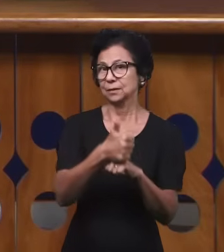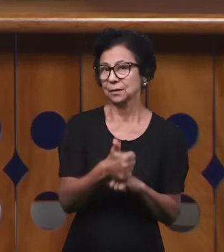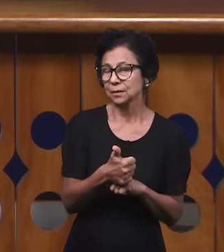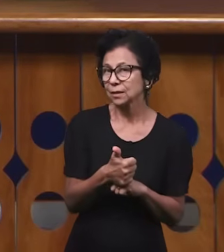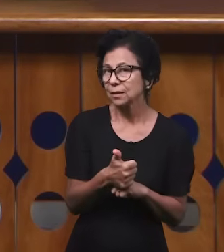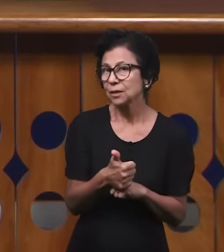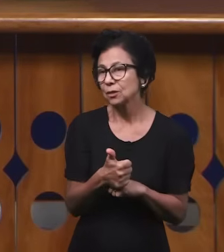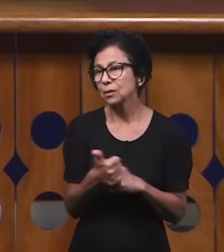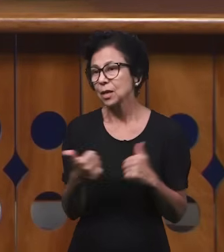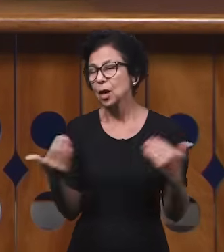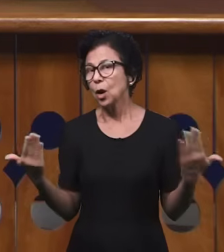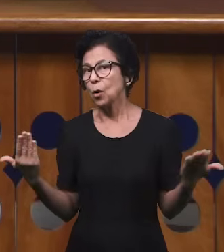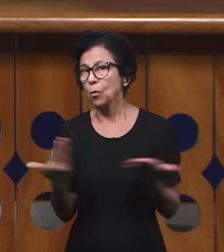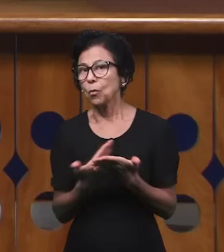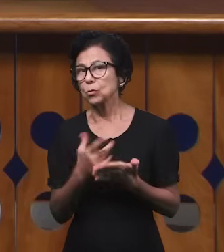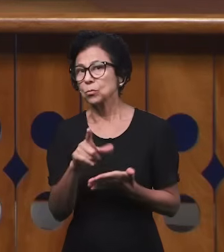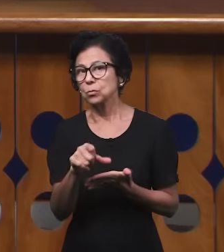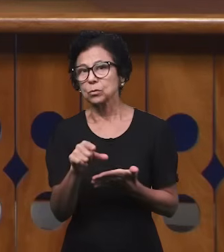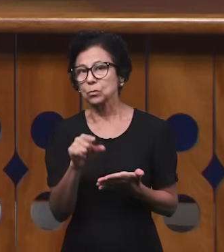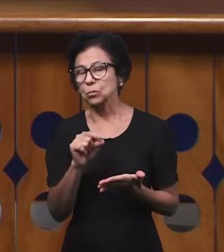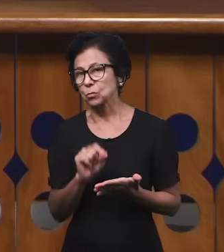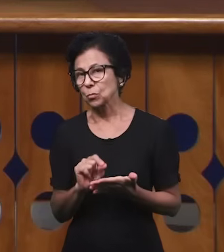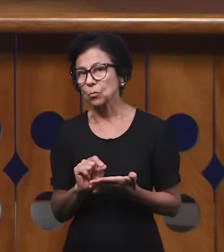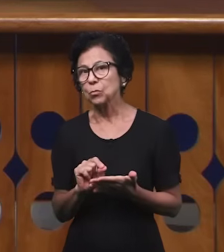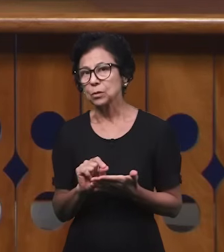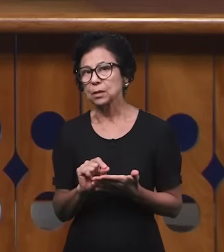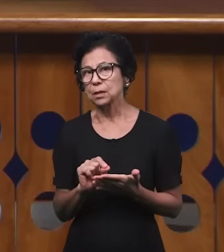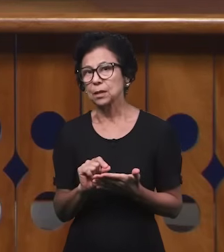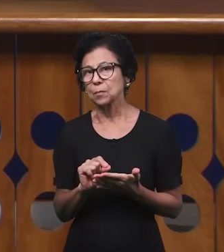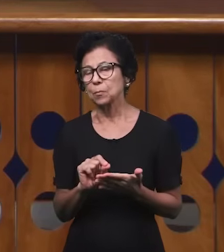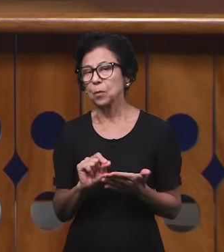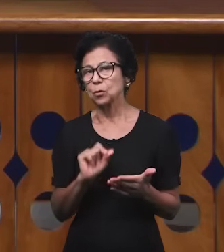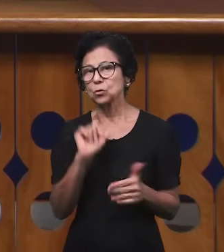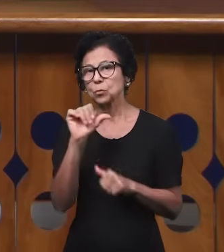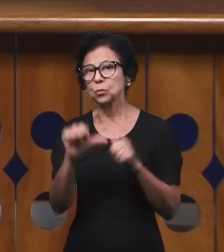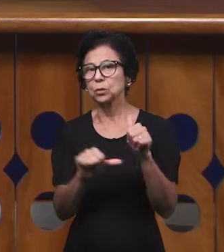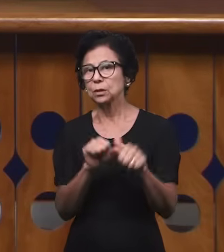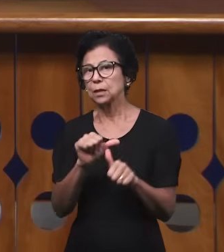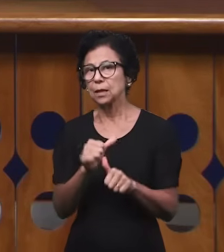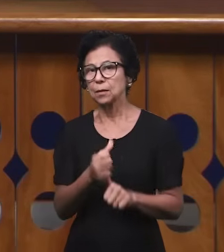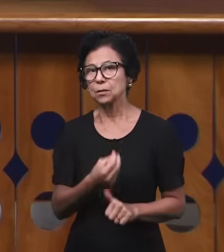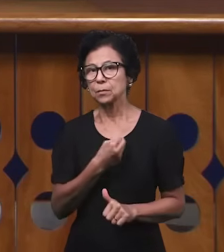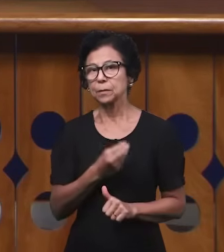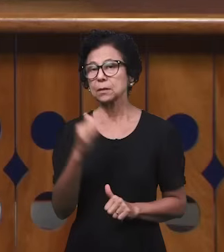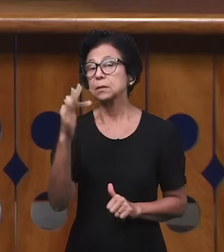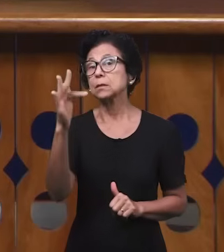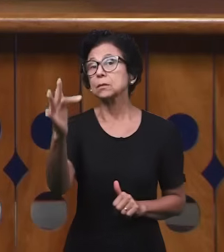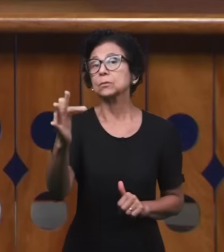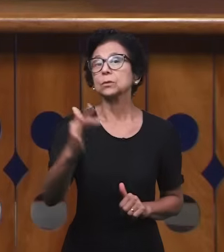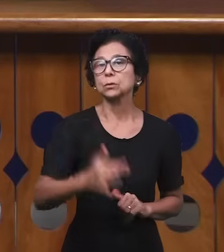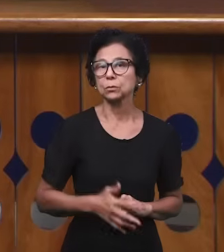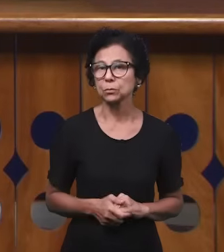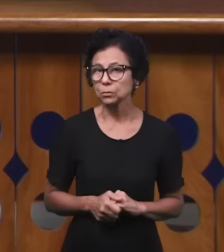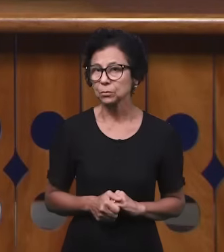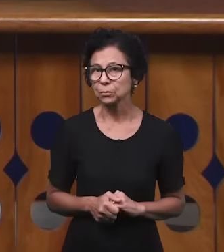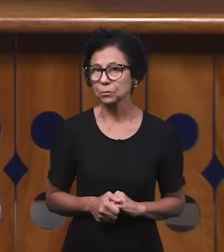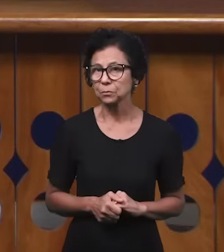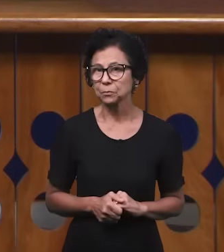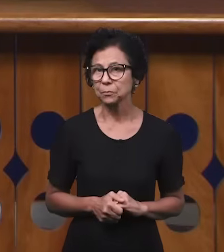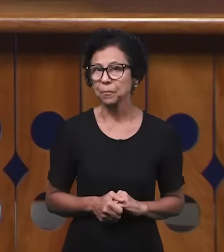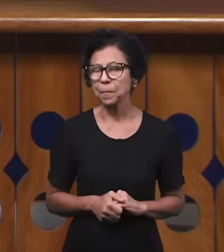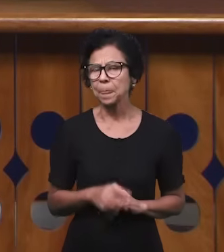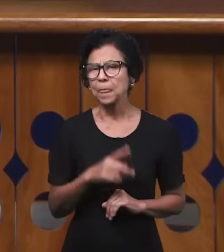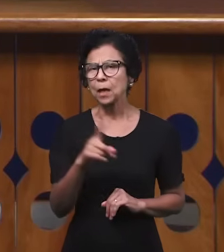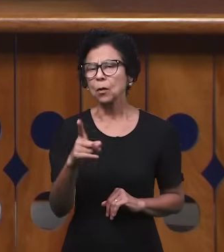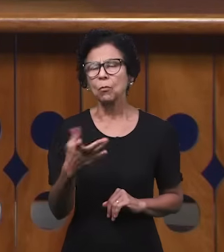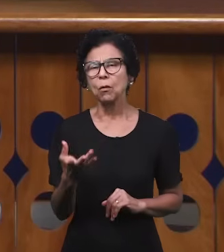pode impactar hoje o seu presente e o seu futuro quando você estará preparado para se casar. Qual o estilo de vida